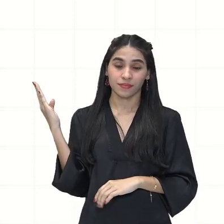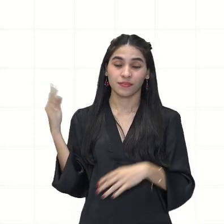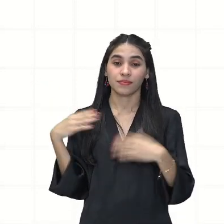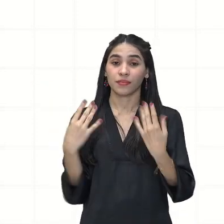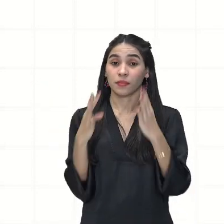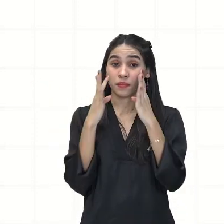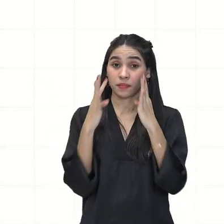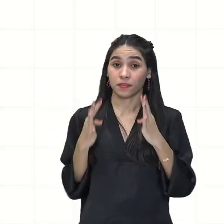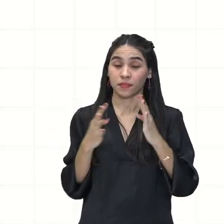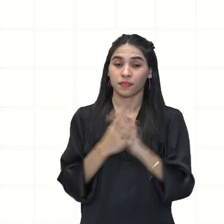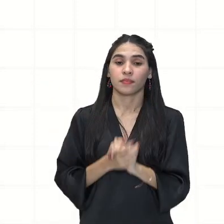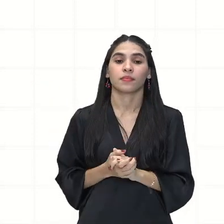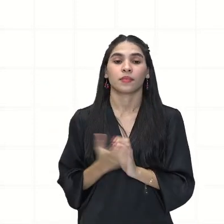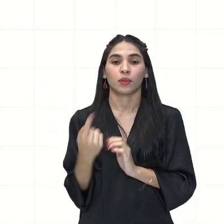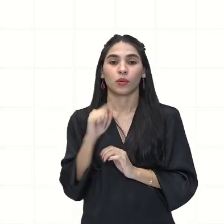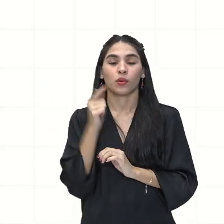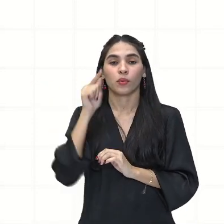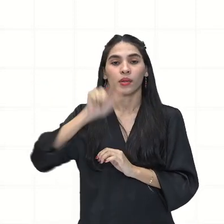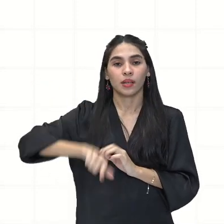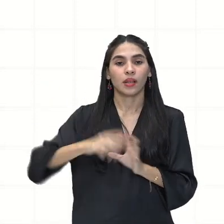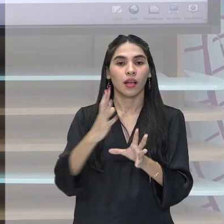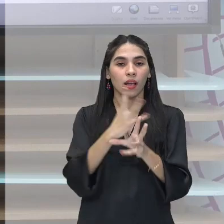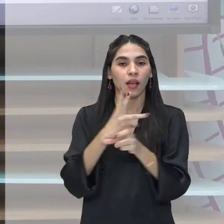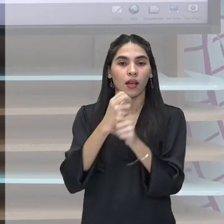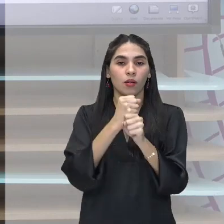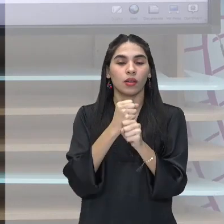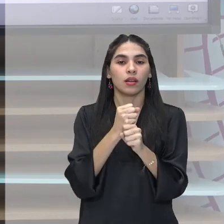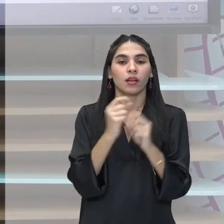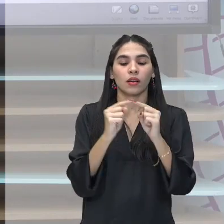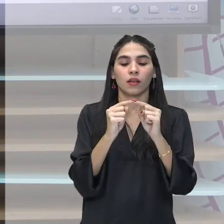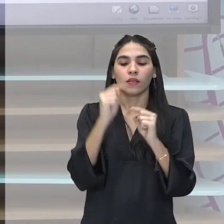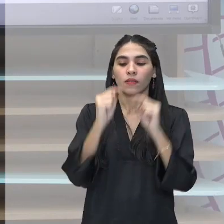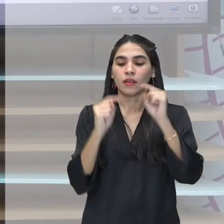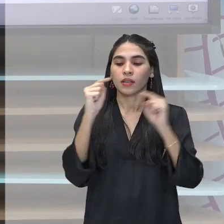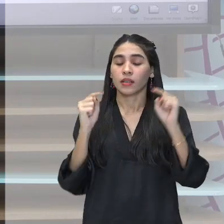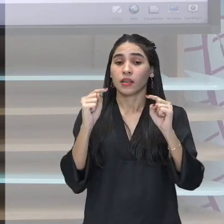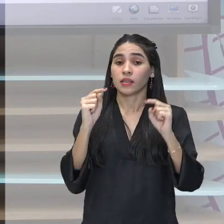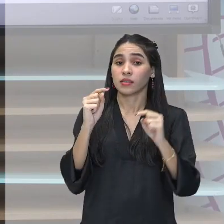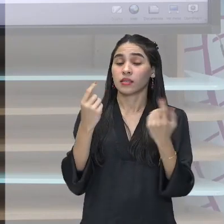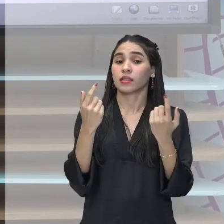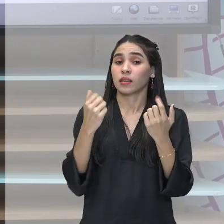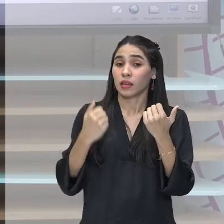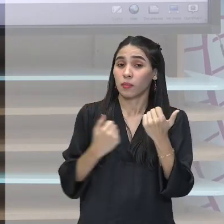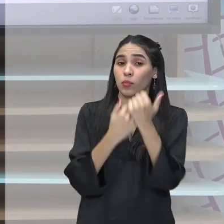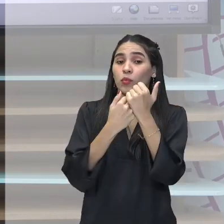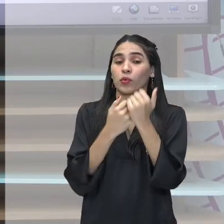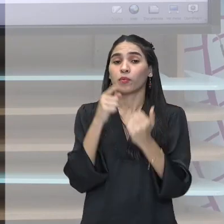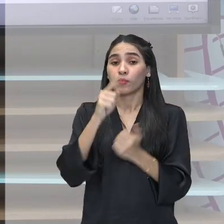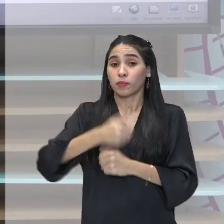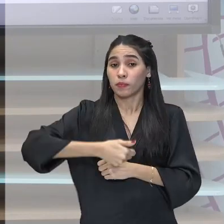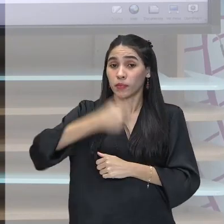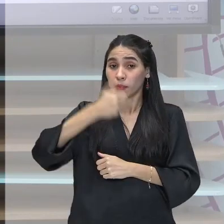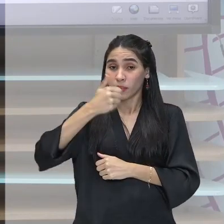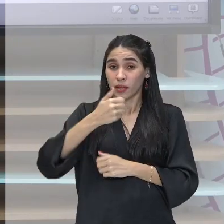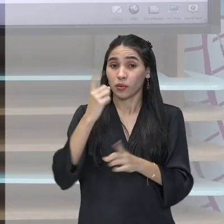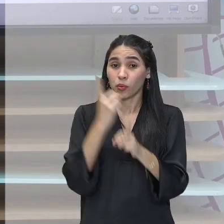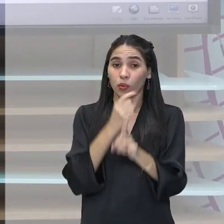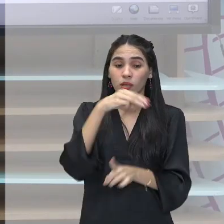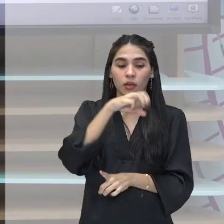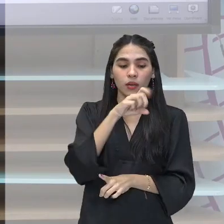Observe, pessoal, que para nós calcularmos a variância, reforçando, primeiro você calcula a